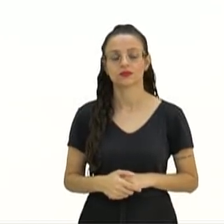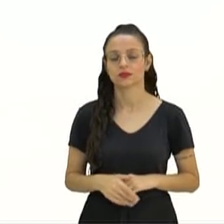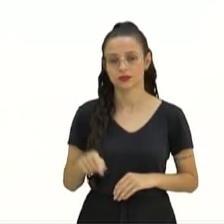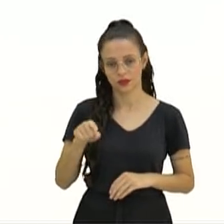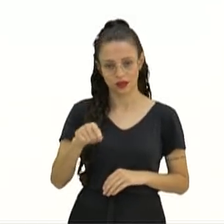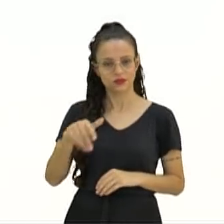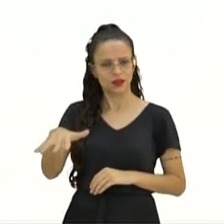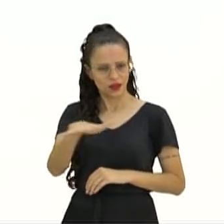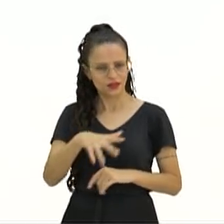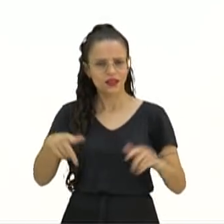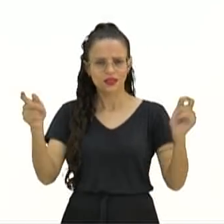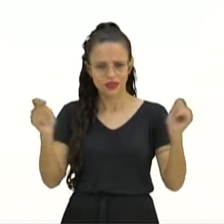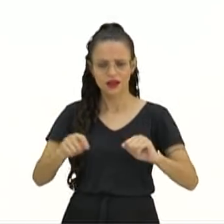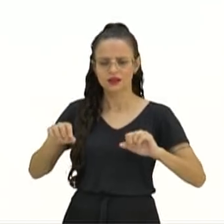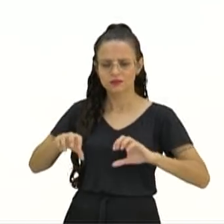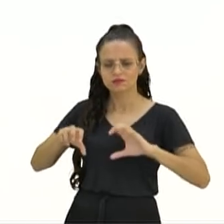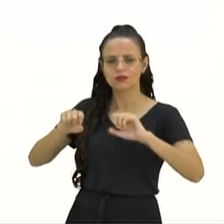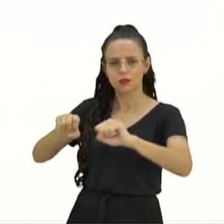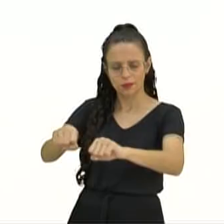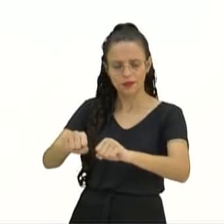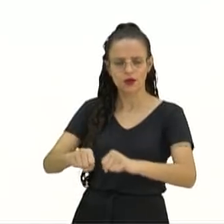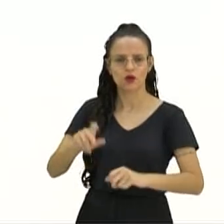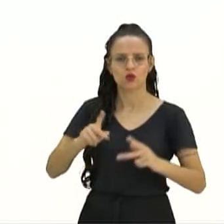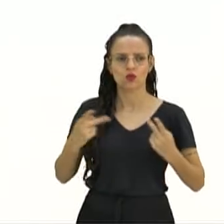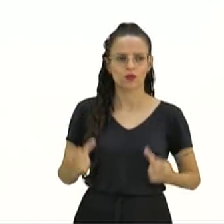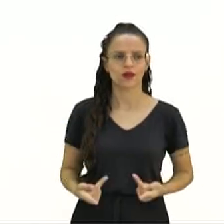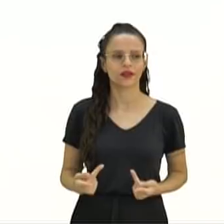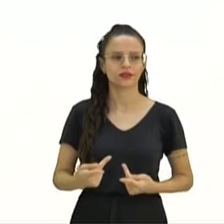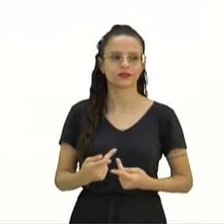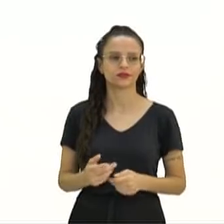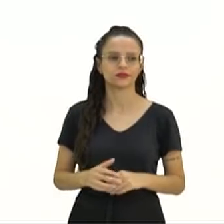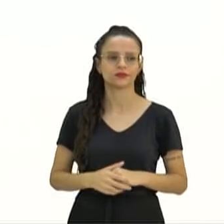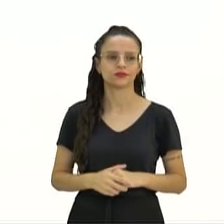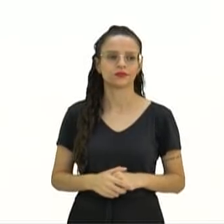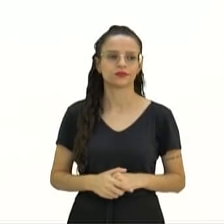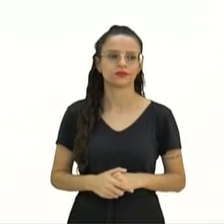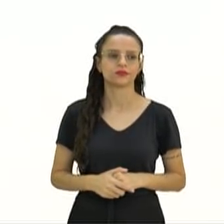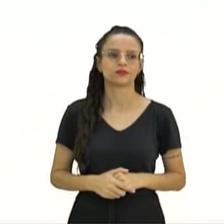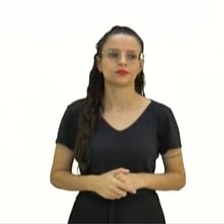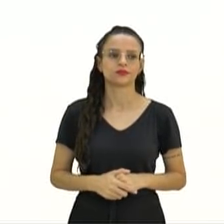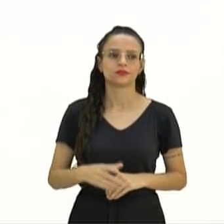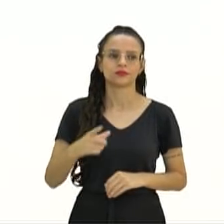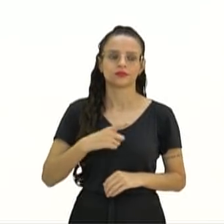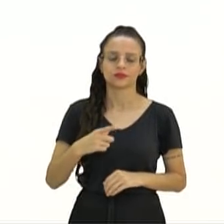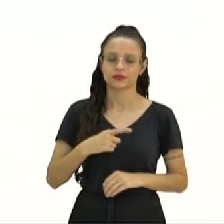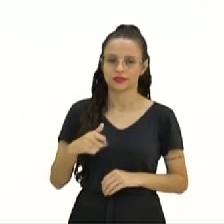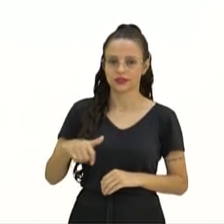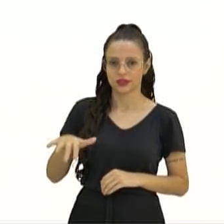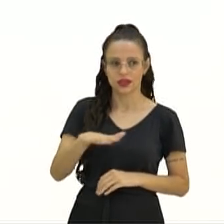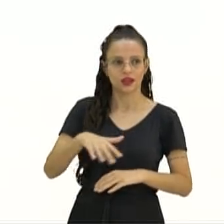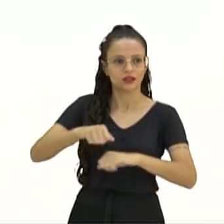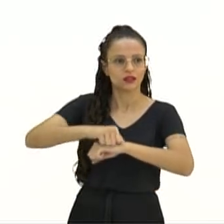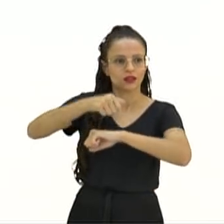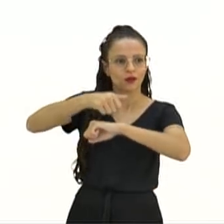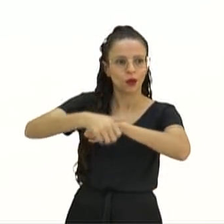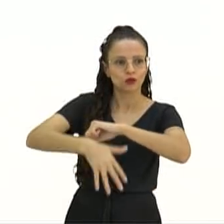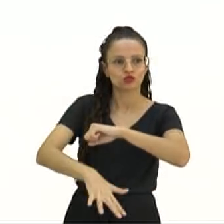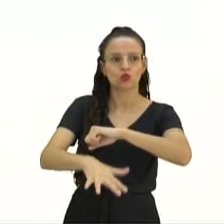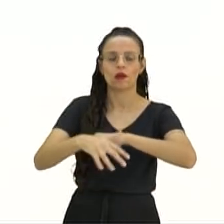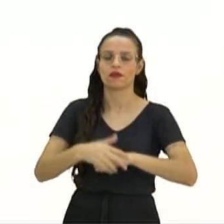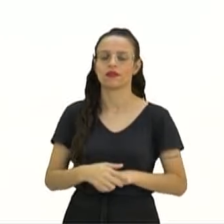para a ocupação humana, e aí vamos entender juntos lá, vamos explicar. Eu tenho ali uma área de cachoeira, eu tenho uma